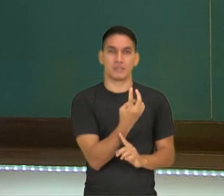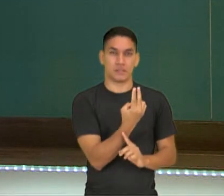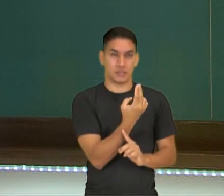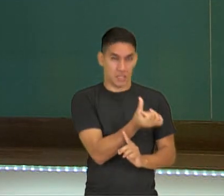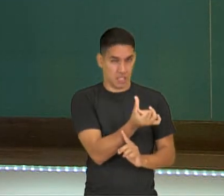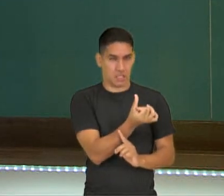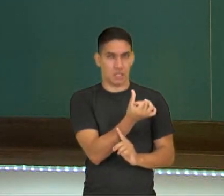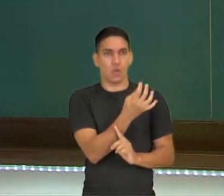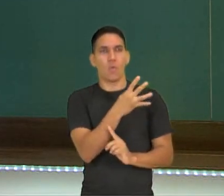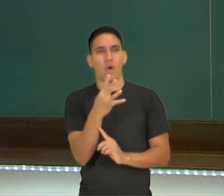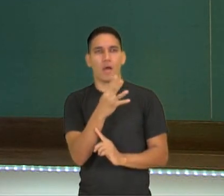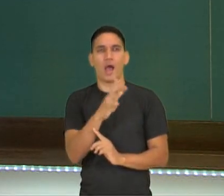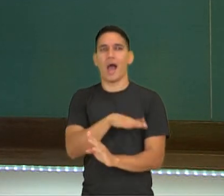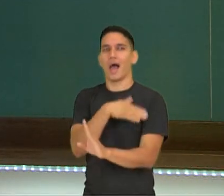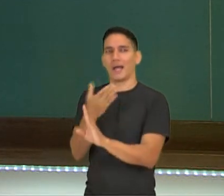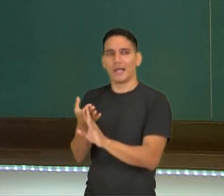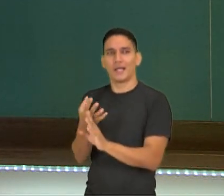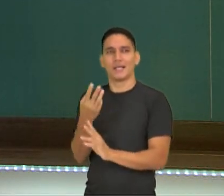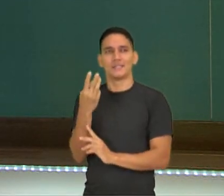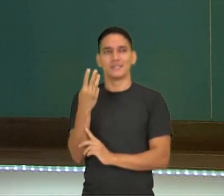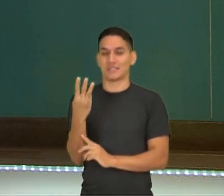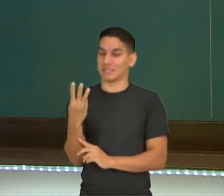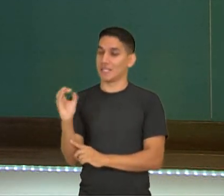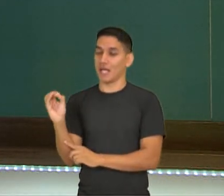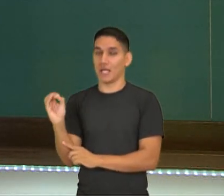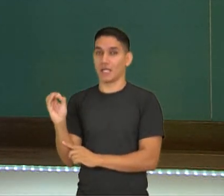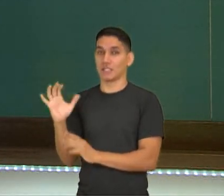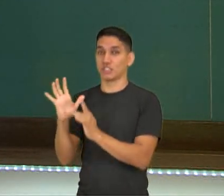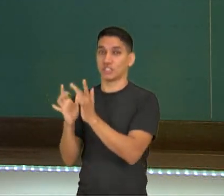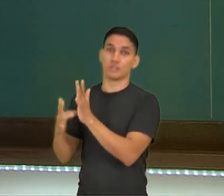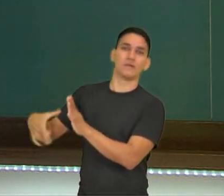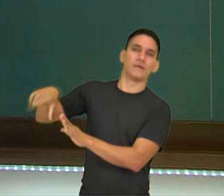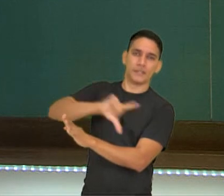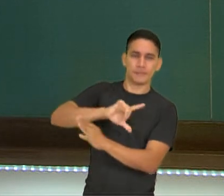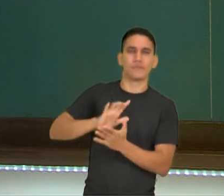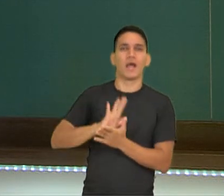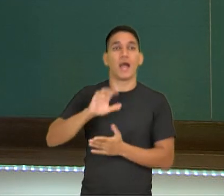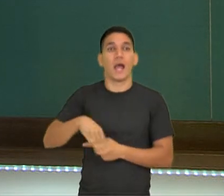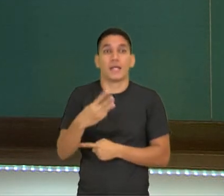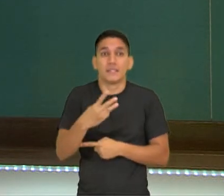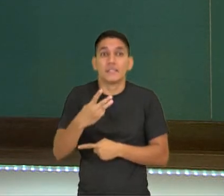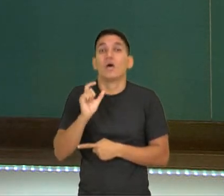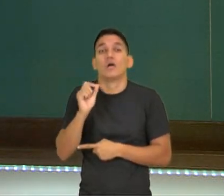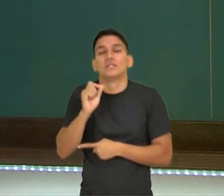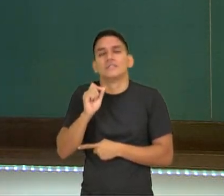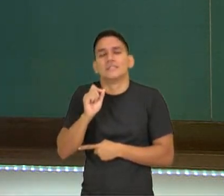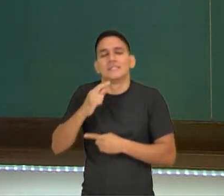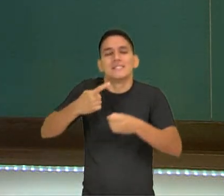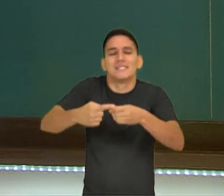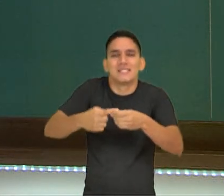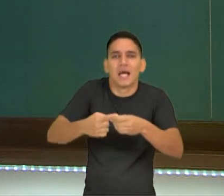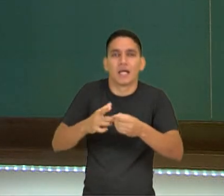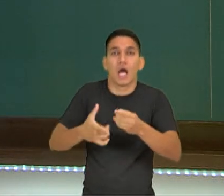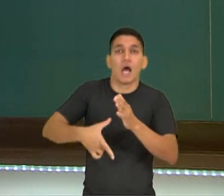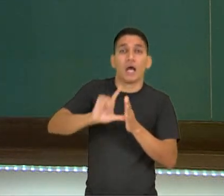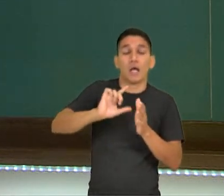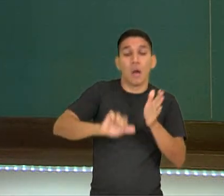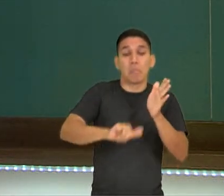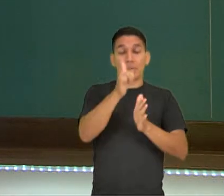300 anos antes de Cristo. É a segunda fase, a cidade de Napata. A primeira de Kerma, acredita-se que na verdade eram